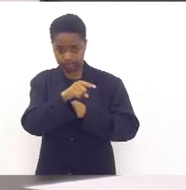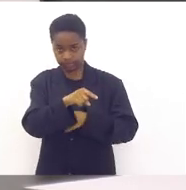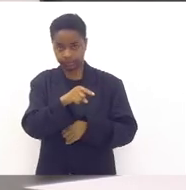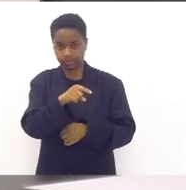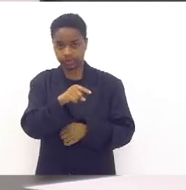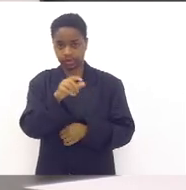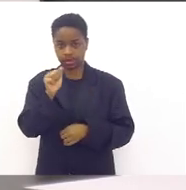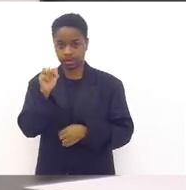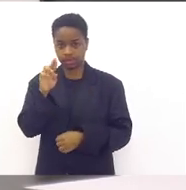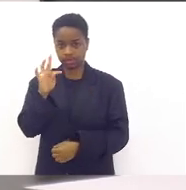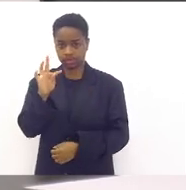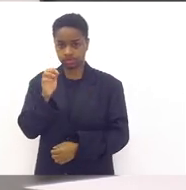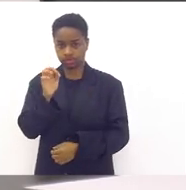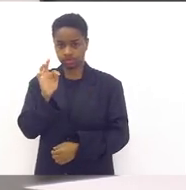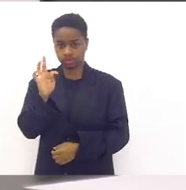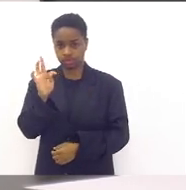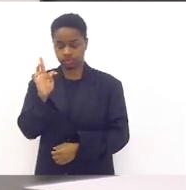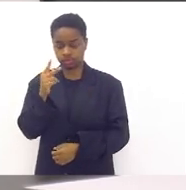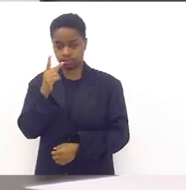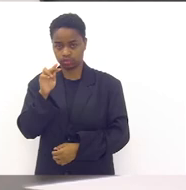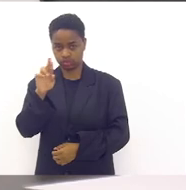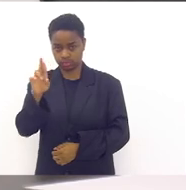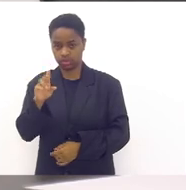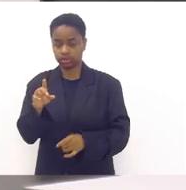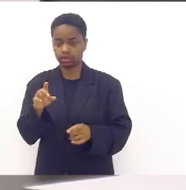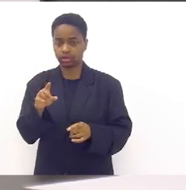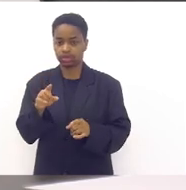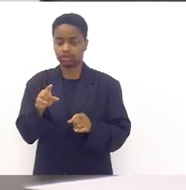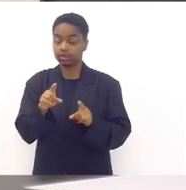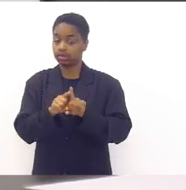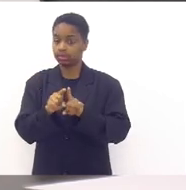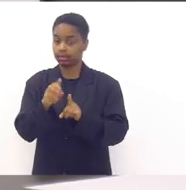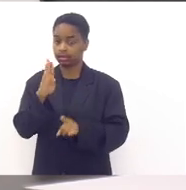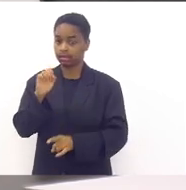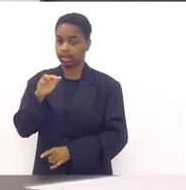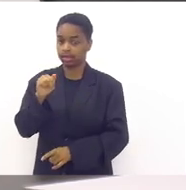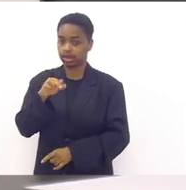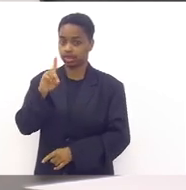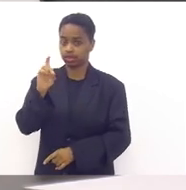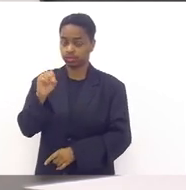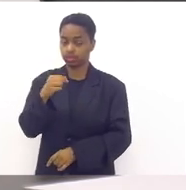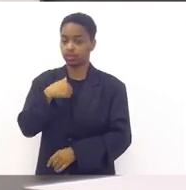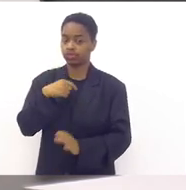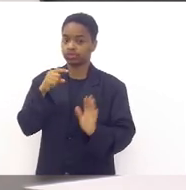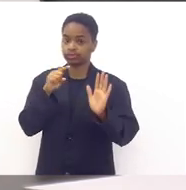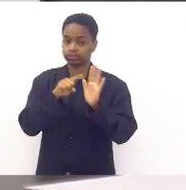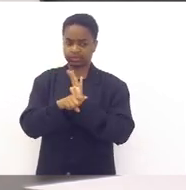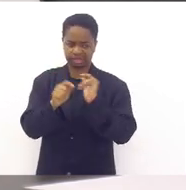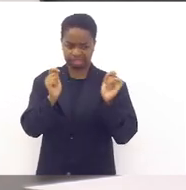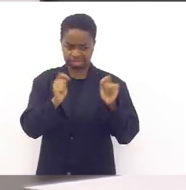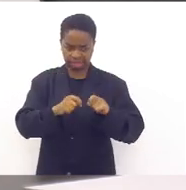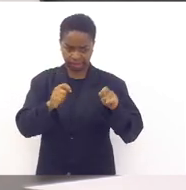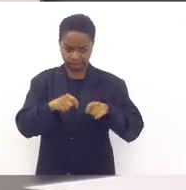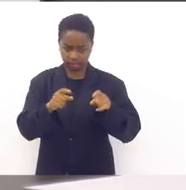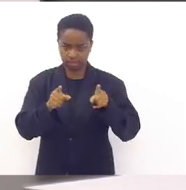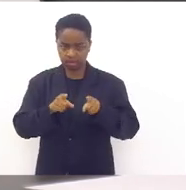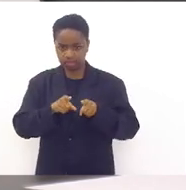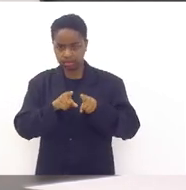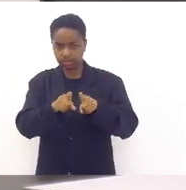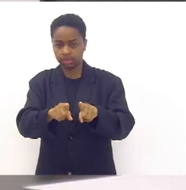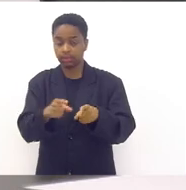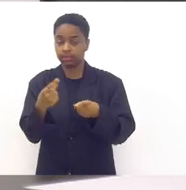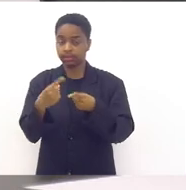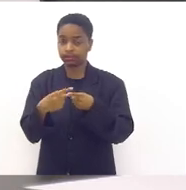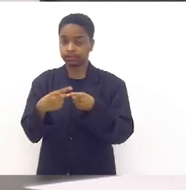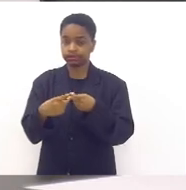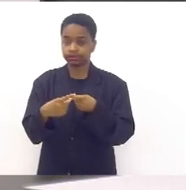Abordei ao Bernardo Apes, para que, paralelo, deputado Luiz Paulo, porque se